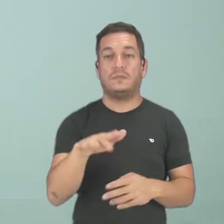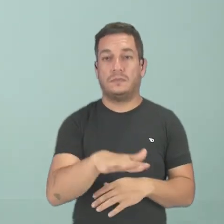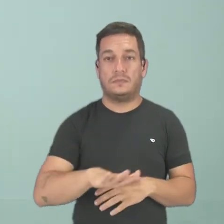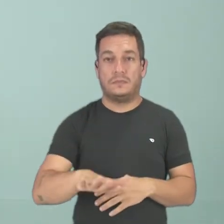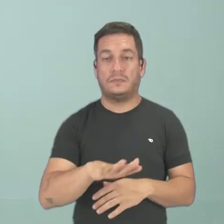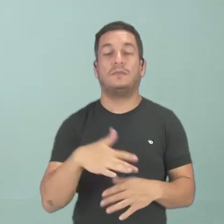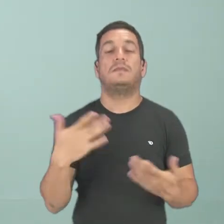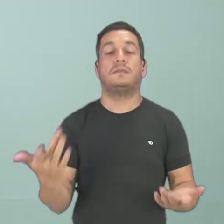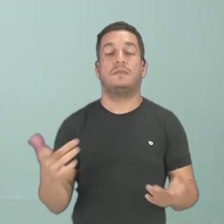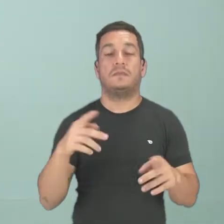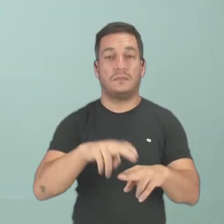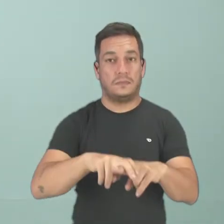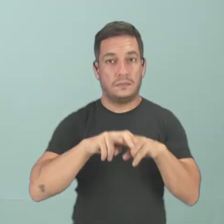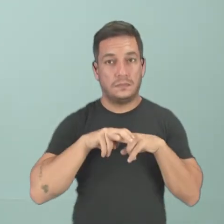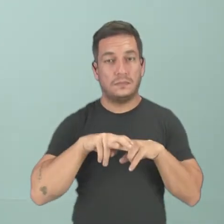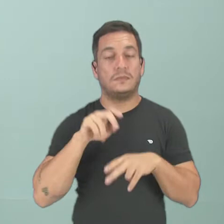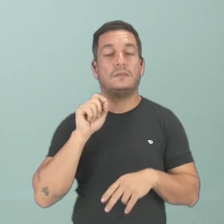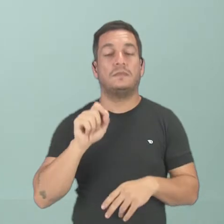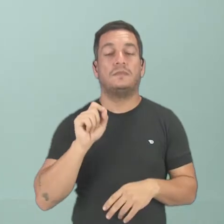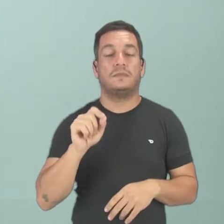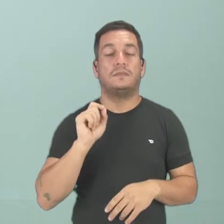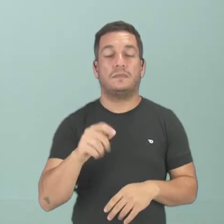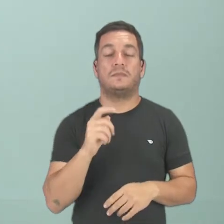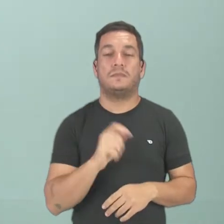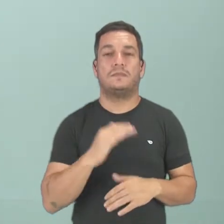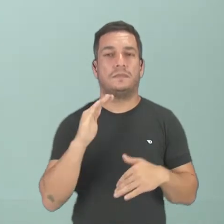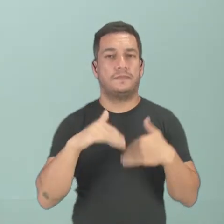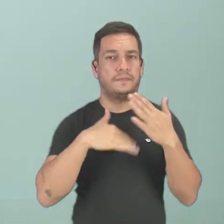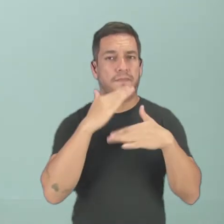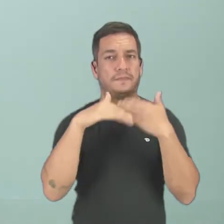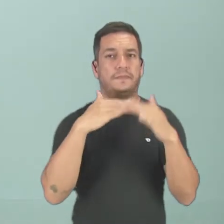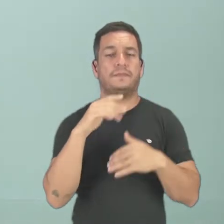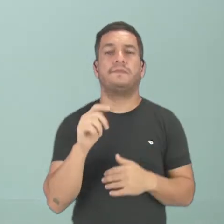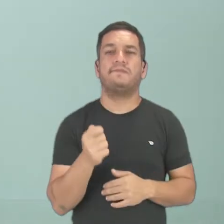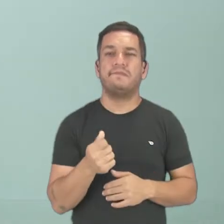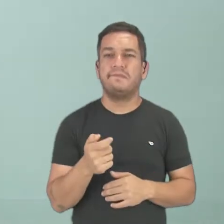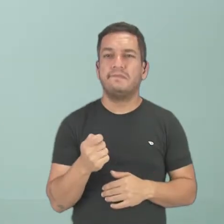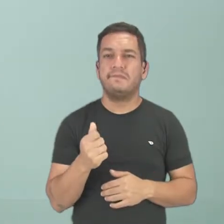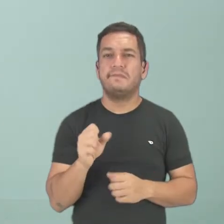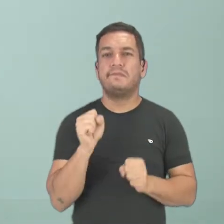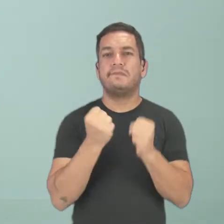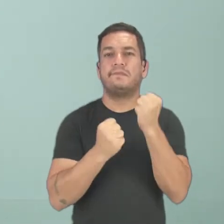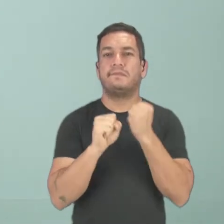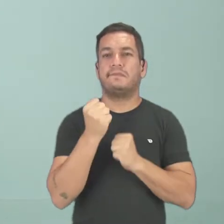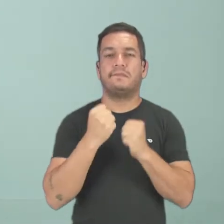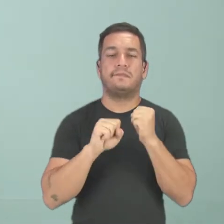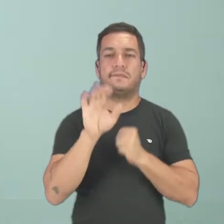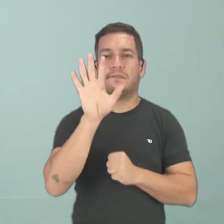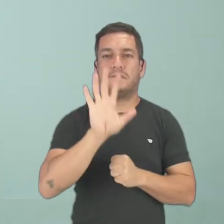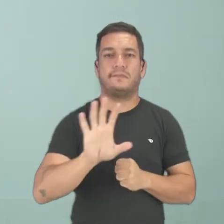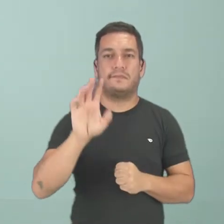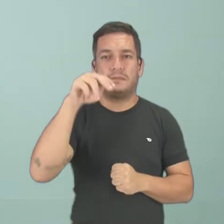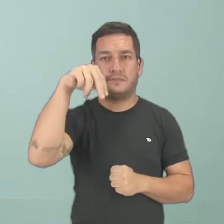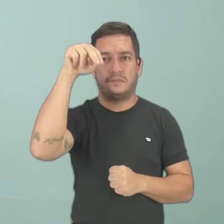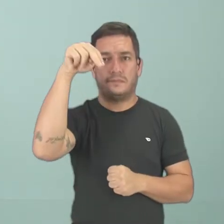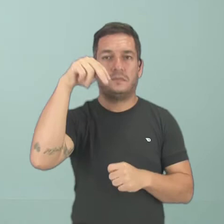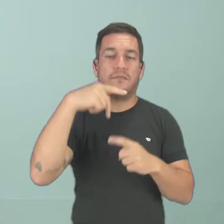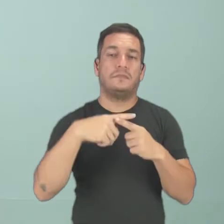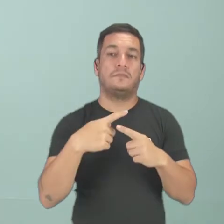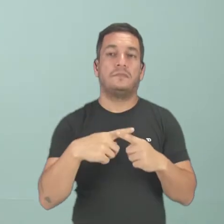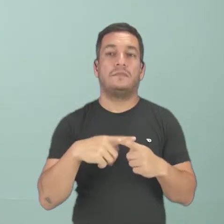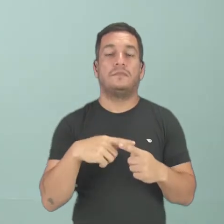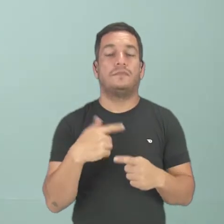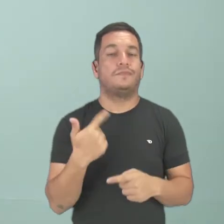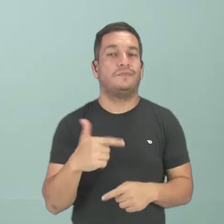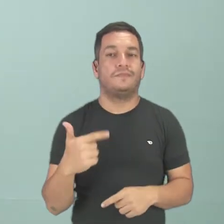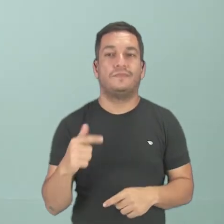país, tá? Então, por isso, esse pouco desenvolvimento industrial na nossa região Norte. Por quê? Porque nós